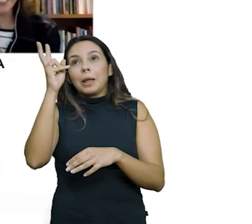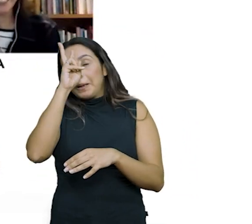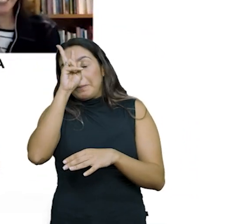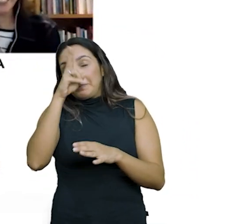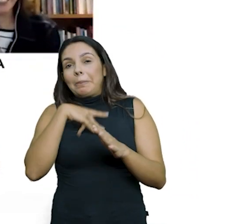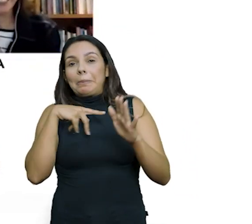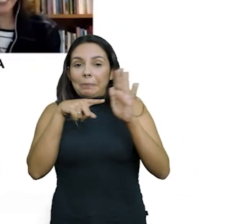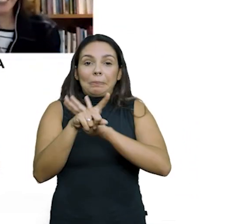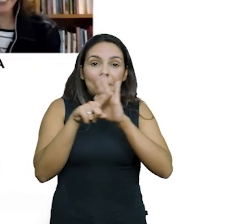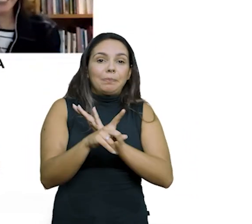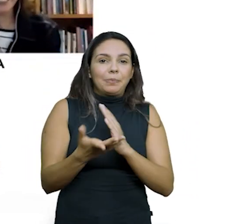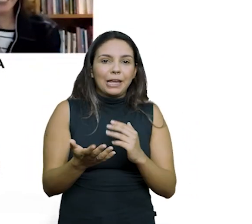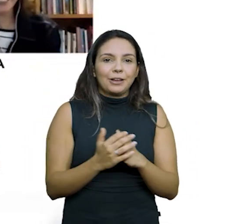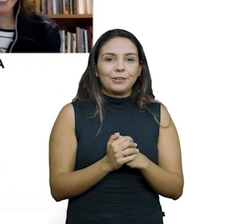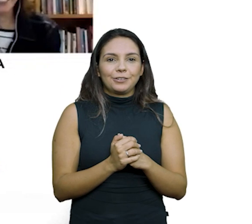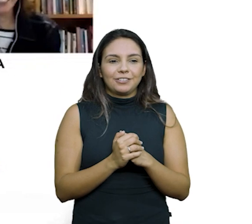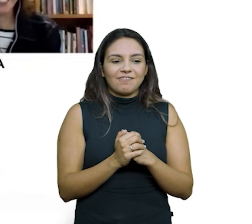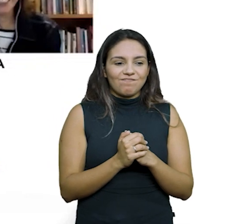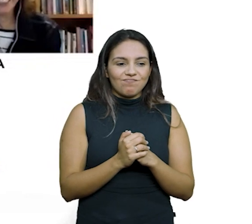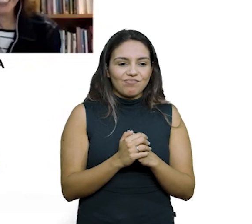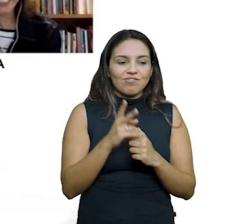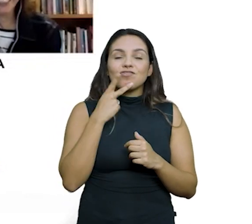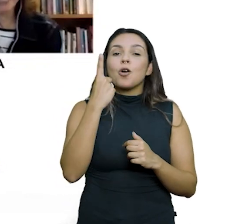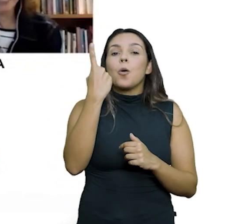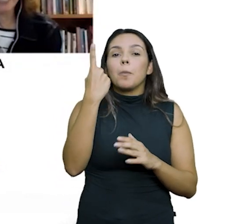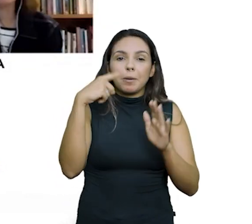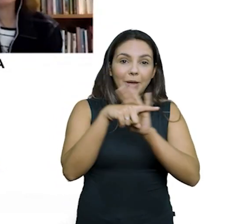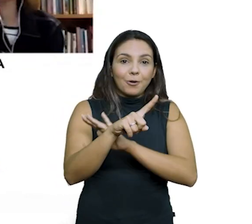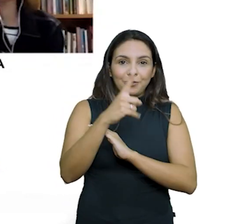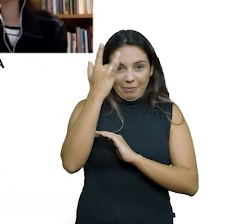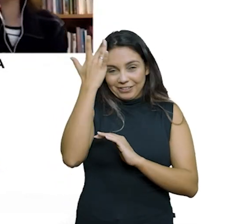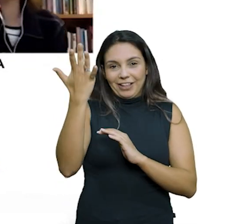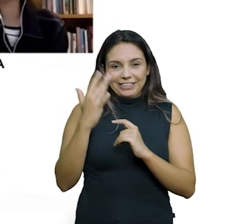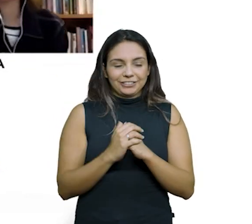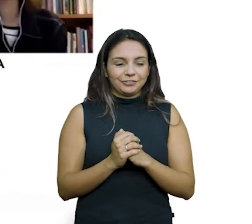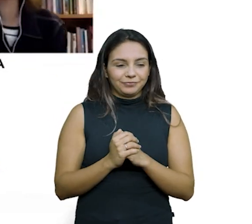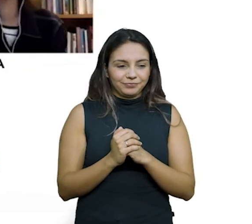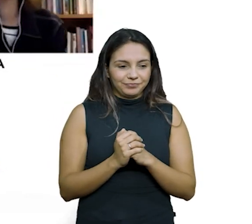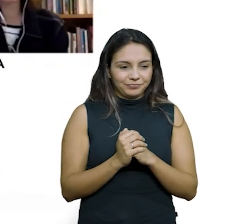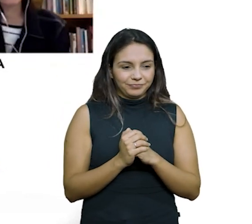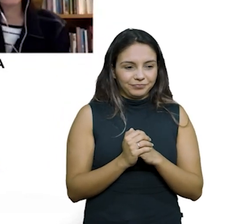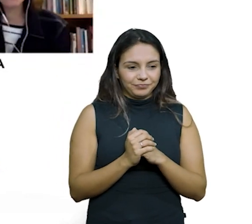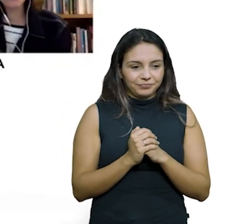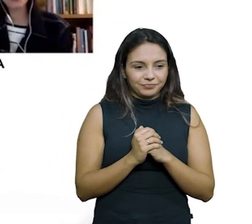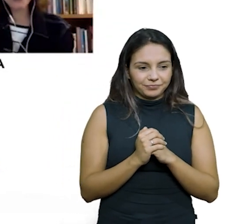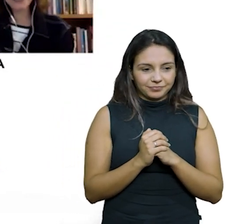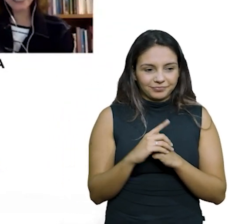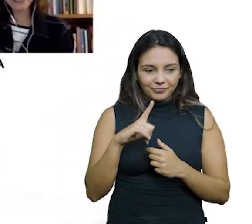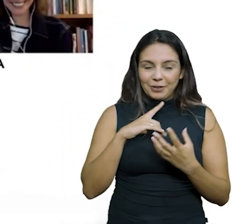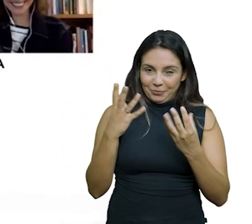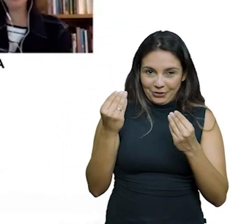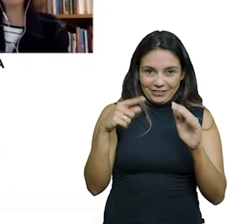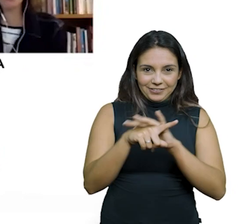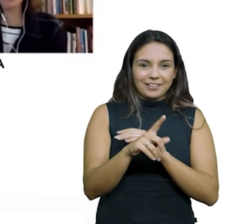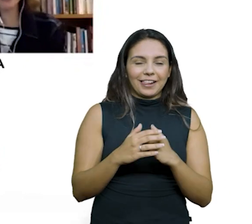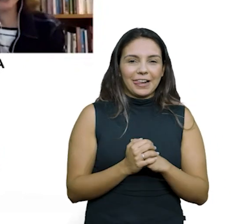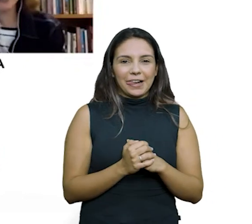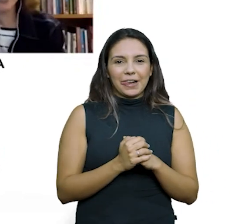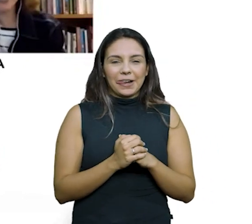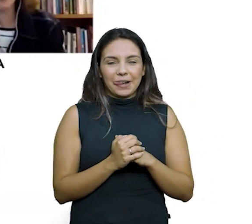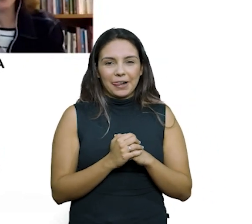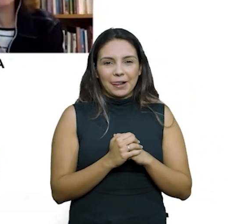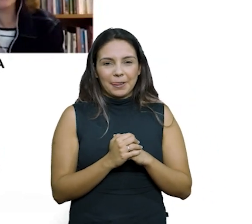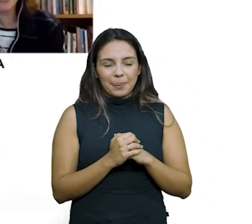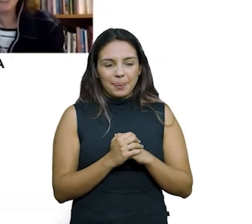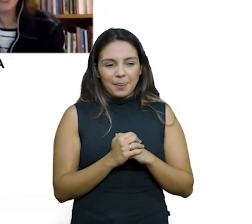monte de perguntas na cabeça. Então fala uma, Faz a mais uma. fácil. A mais fácil, então. Mas Mais eu tenho fácil. muitas. Não. Se